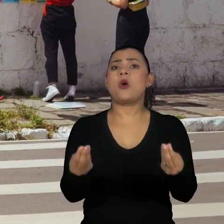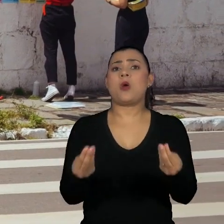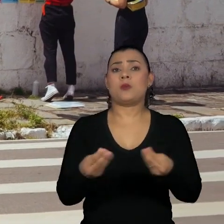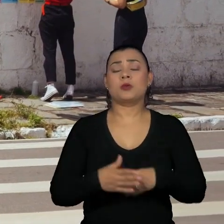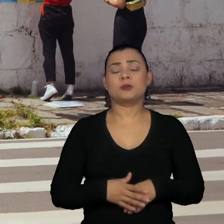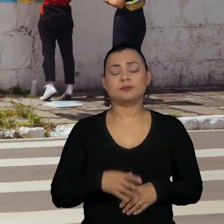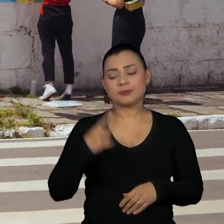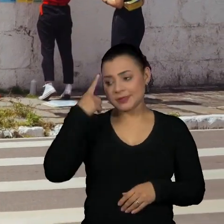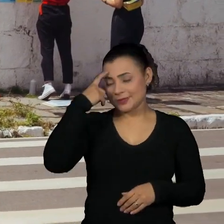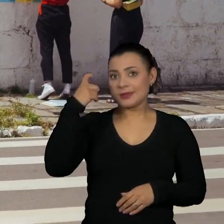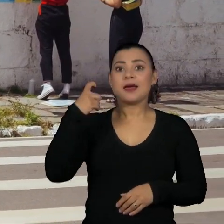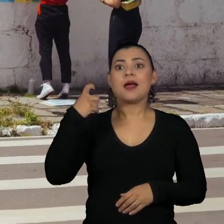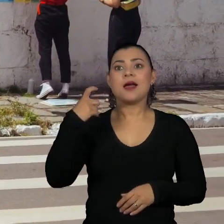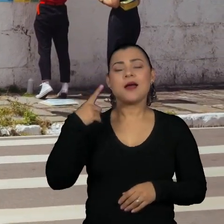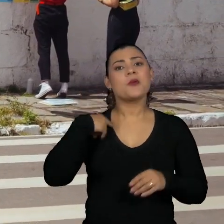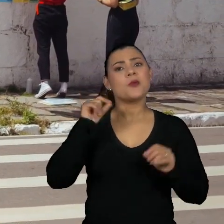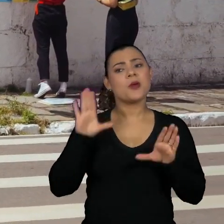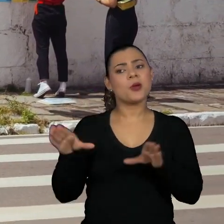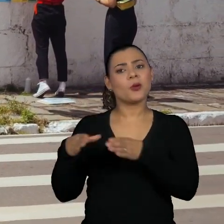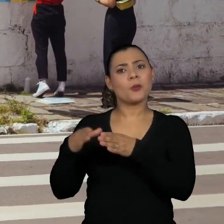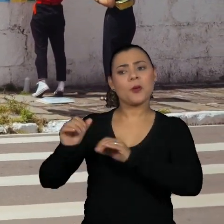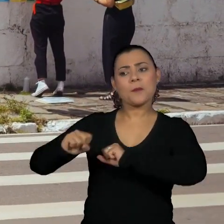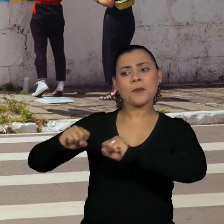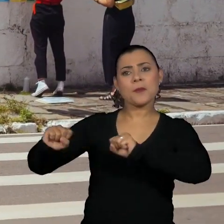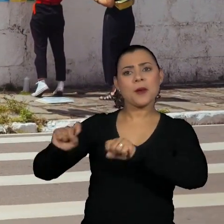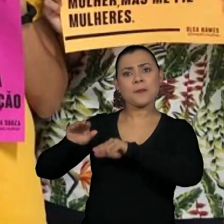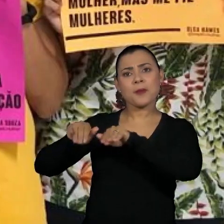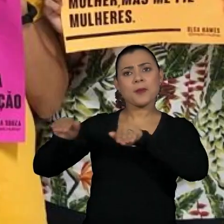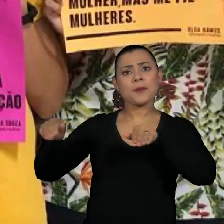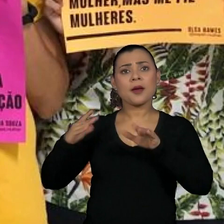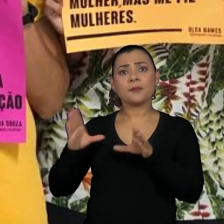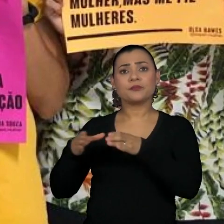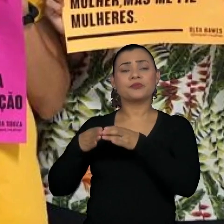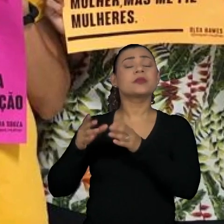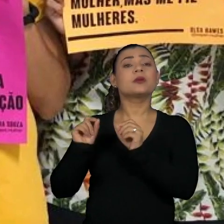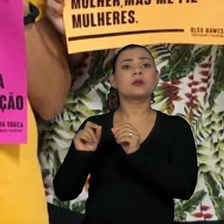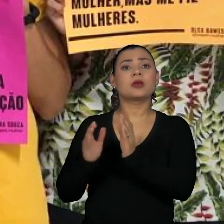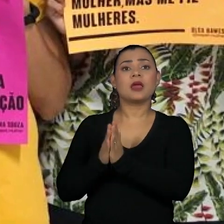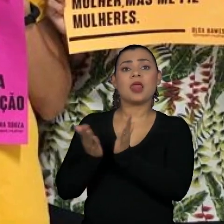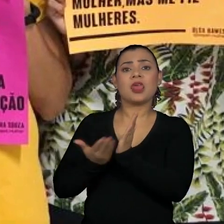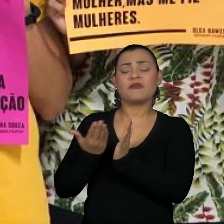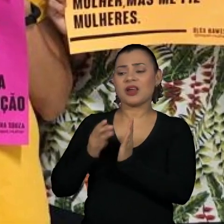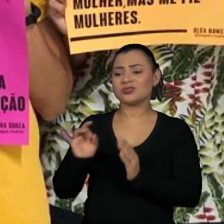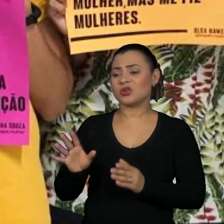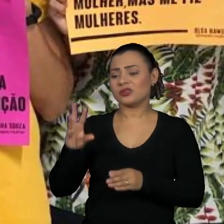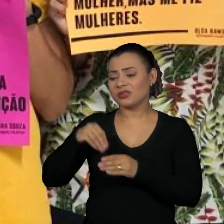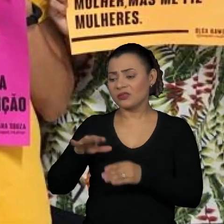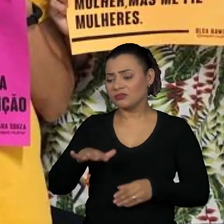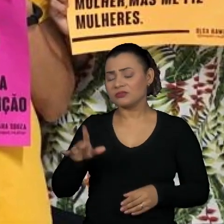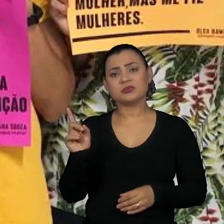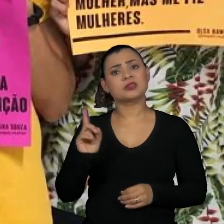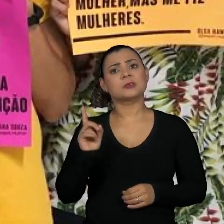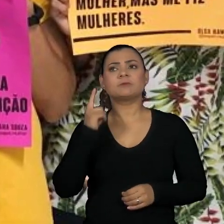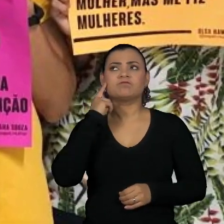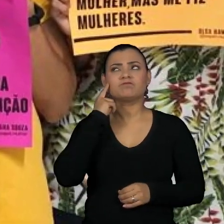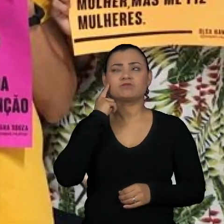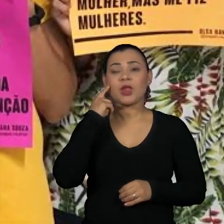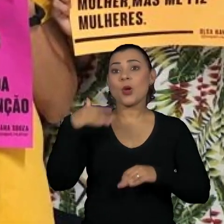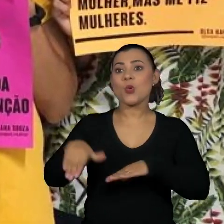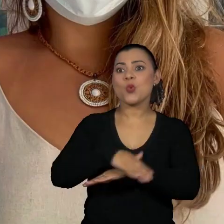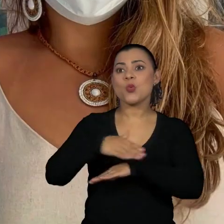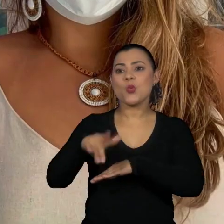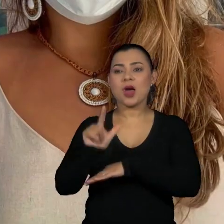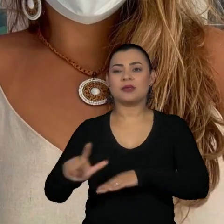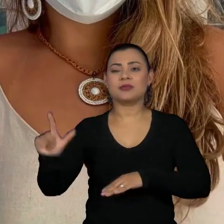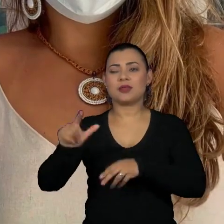criasse um coletivo que fosse ficar dentro de livrarias, a gente alcançaria as mesmas pessoas, né? Então, a ideia do coletivo foi colocar essa